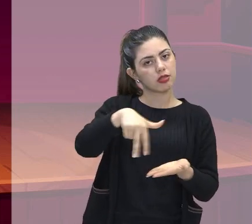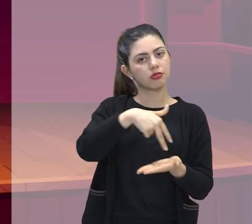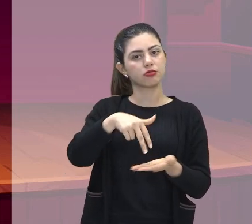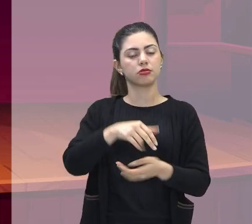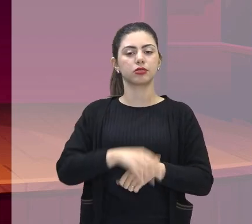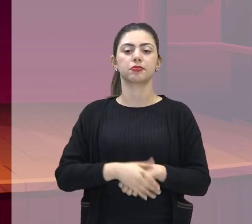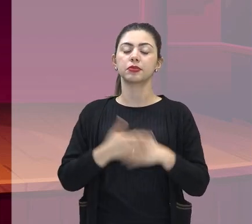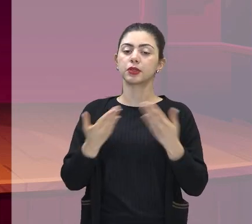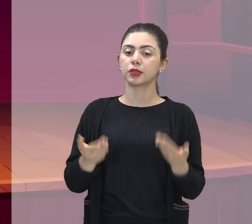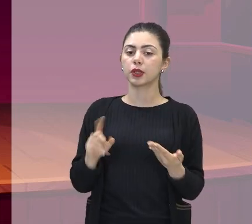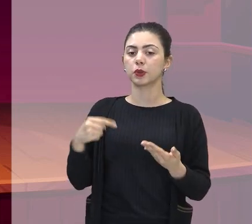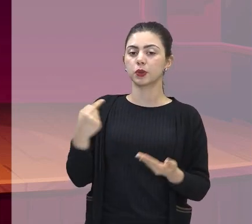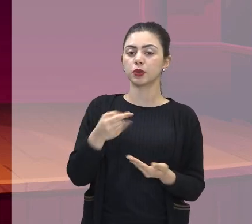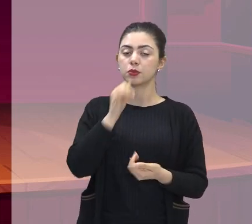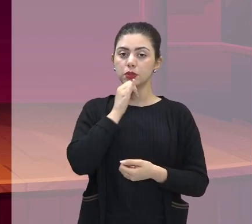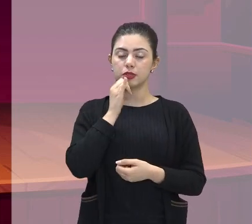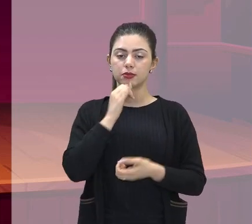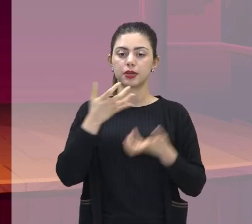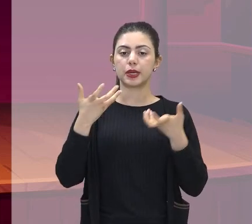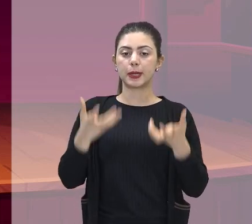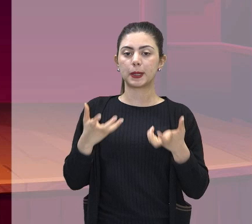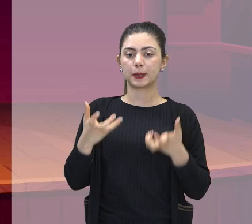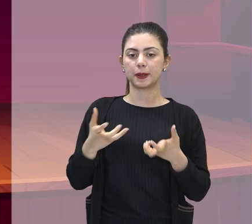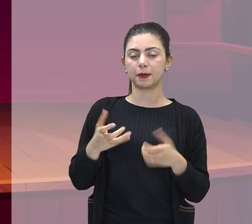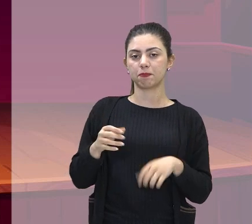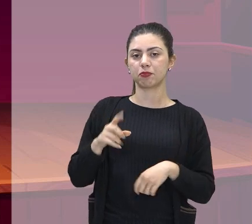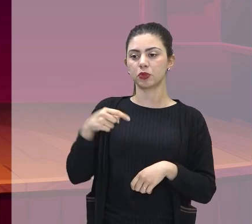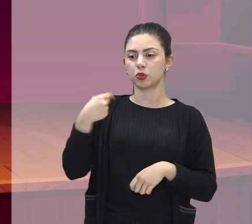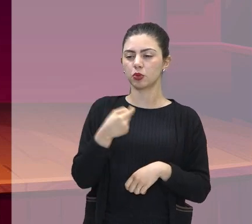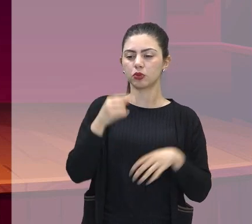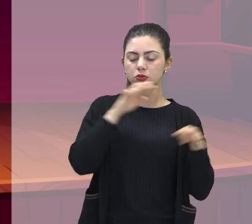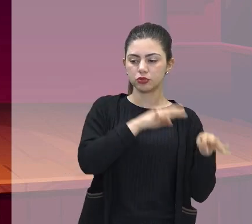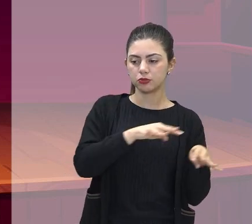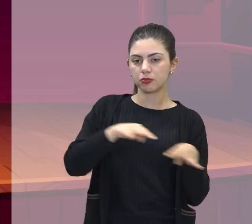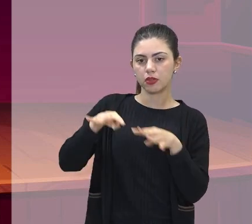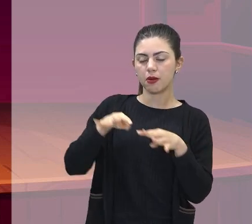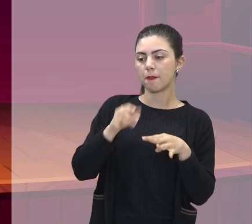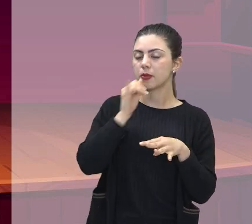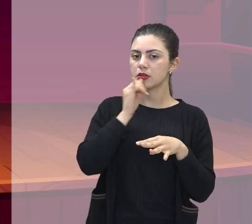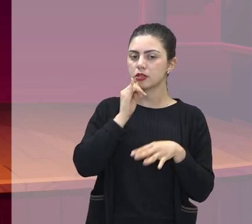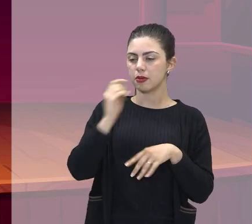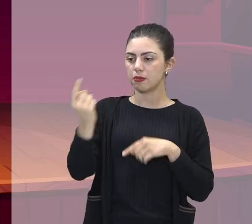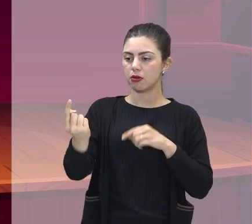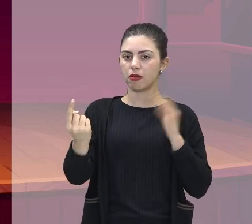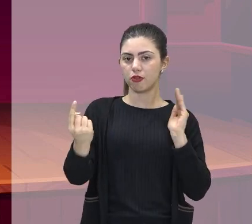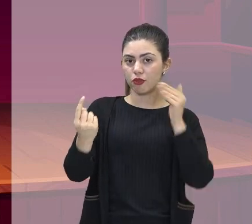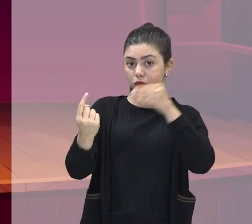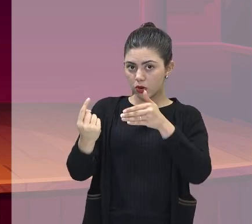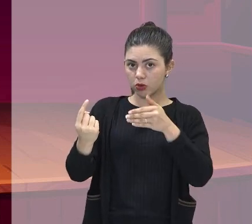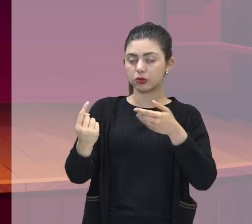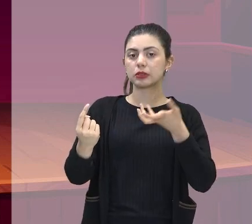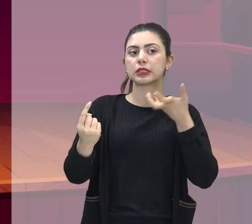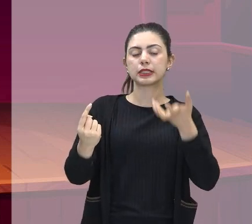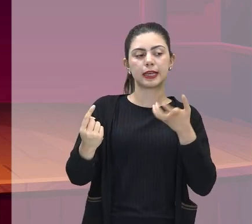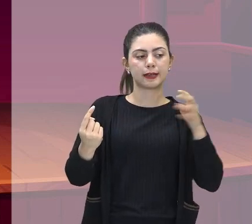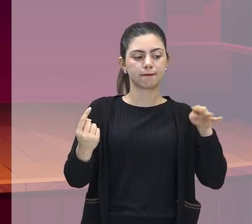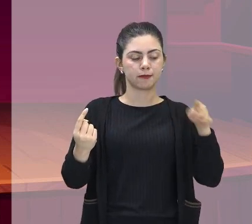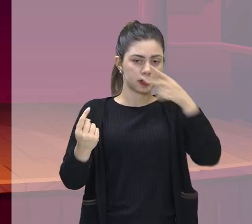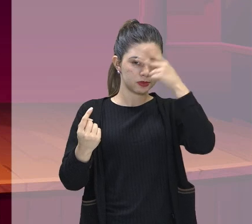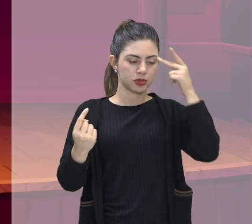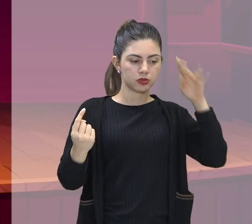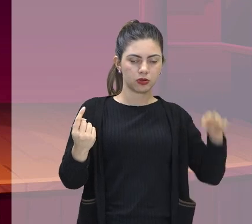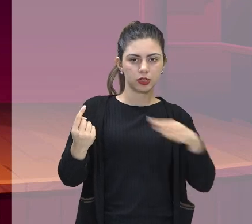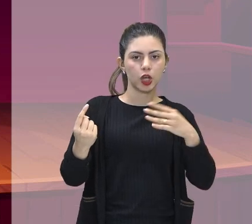a gente quer direcionar o olhar da plateia para algum lugar, é comum que a gente deixe o resto do